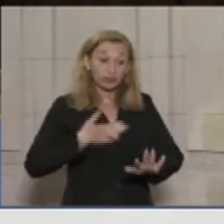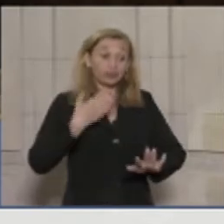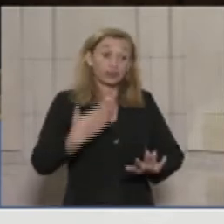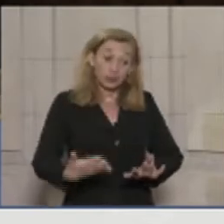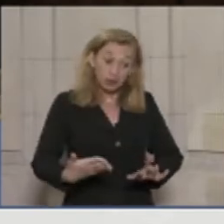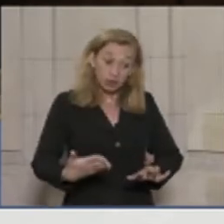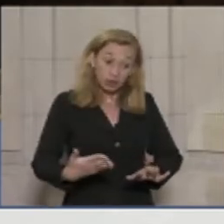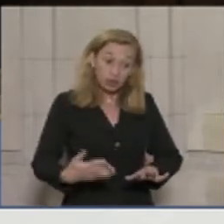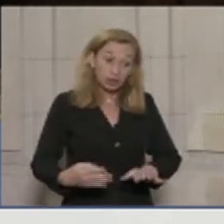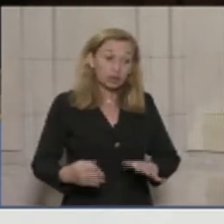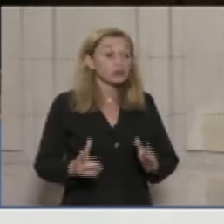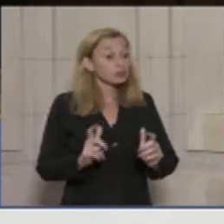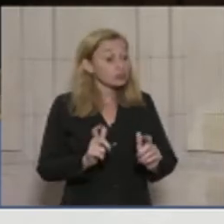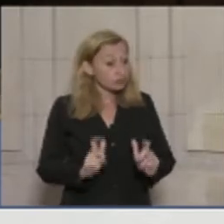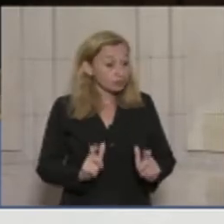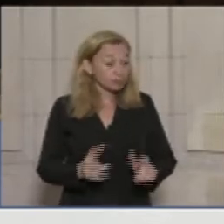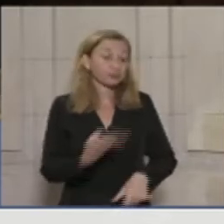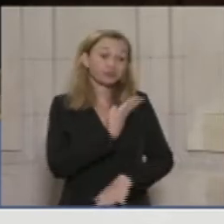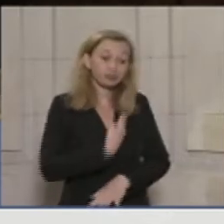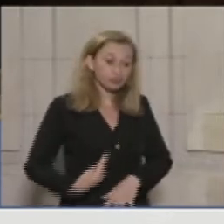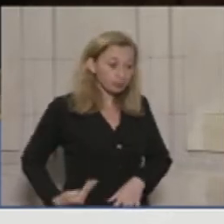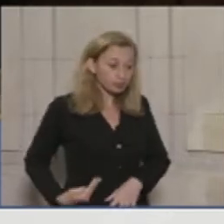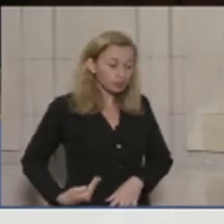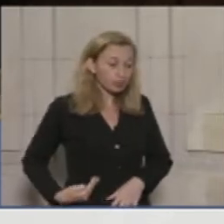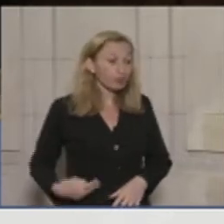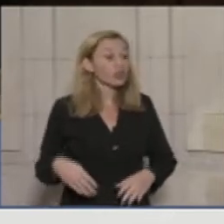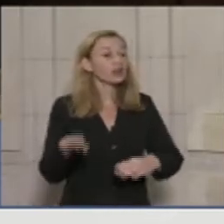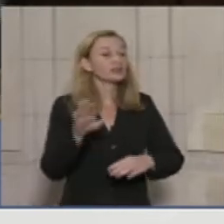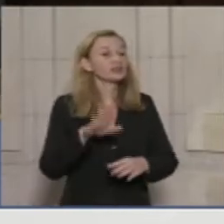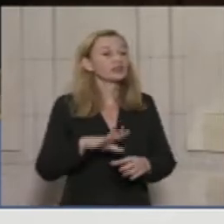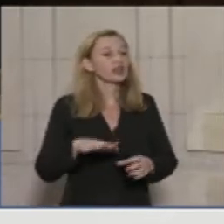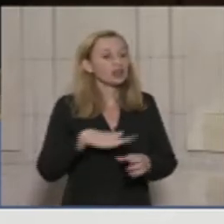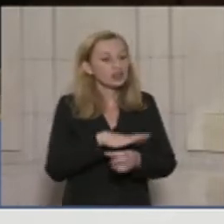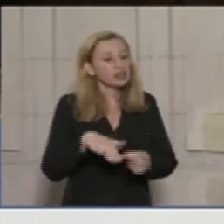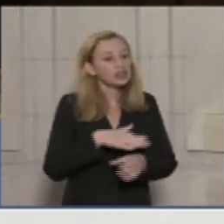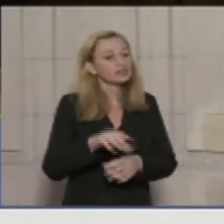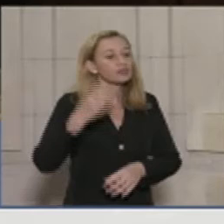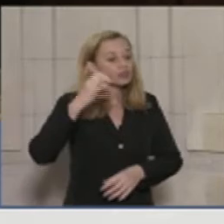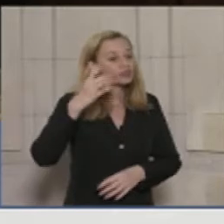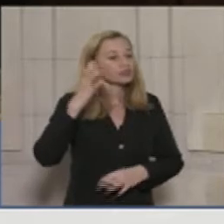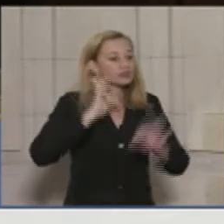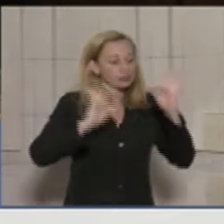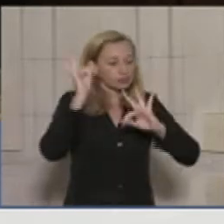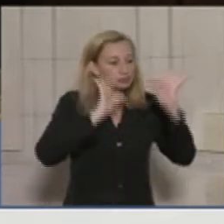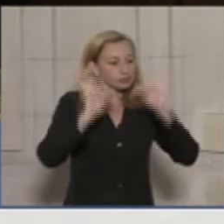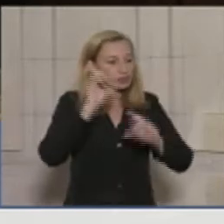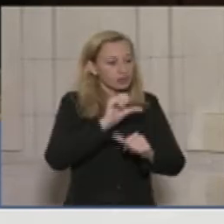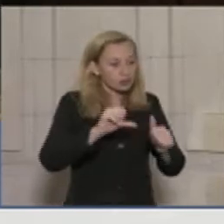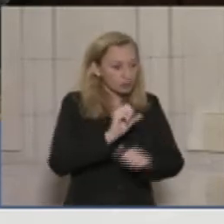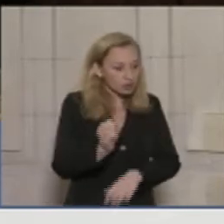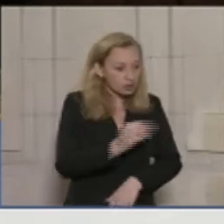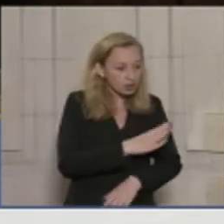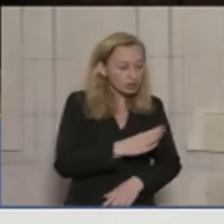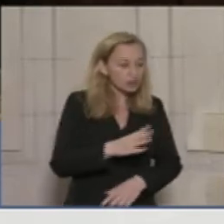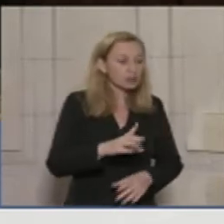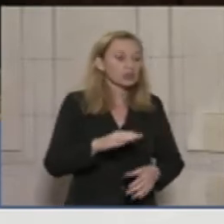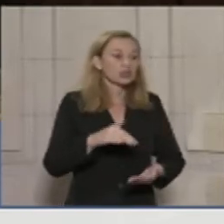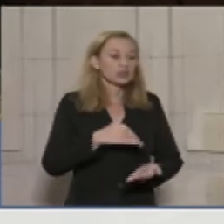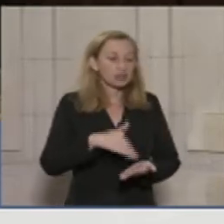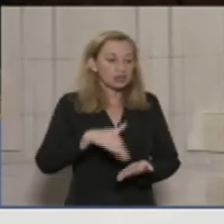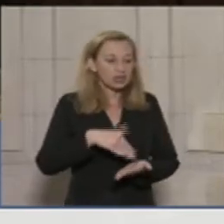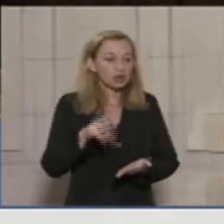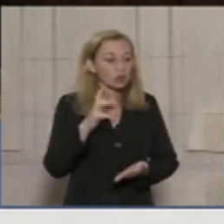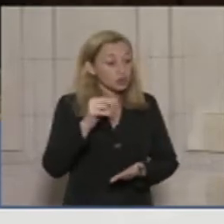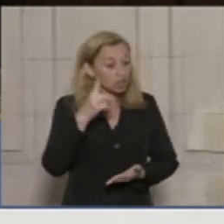parte do governo, que nesta área de ciência, tecnologia e inovação, chefiada pelo secretário Leonardo Rodrigues, vinha mantendo até